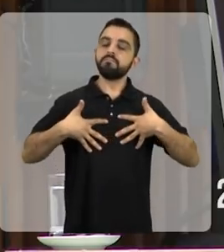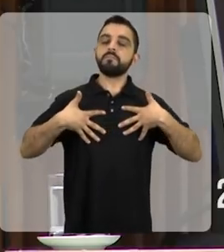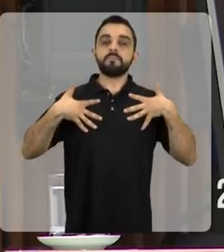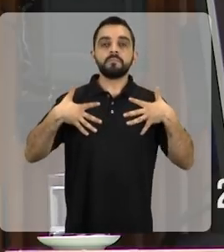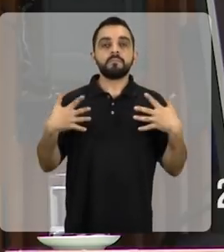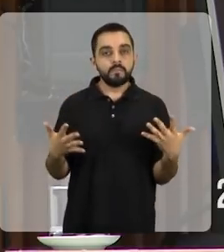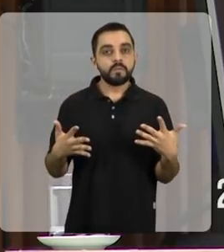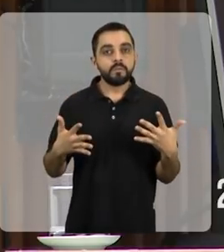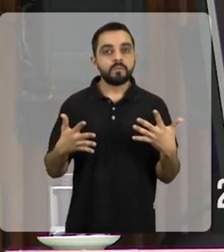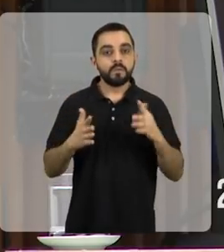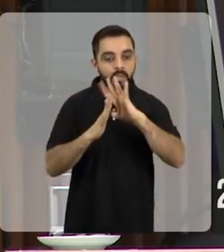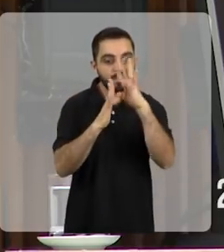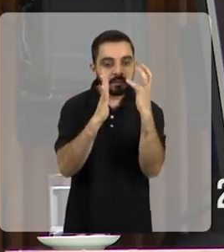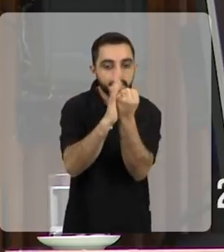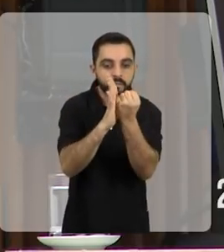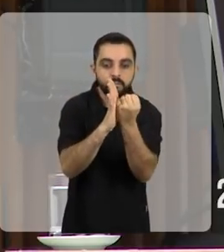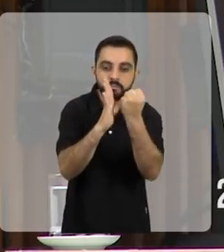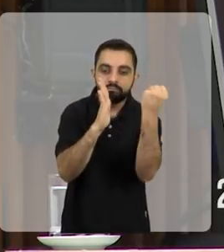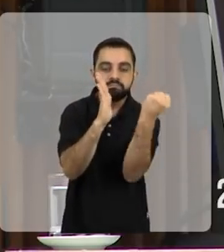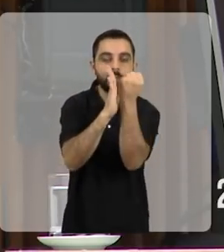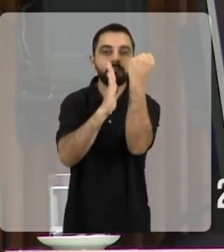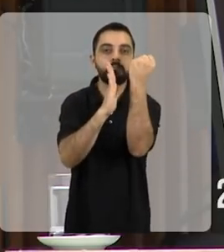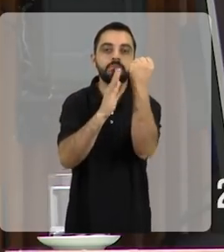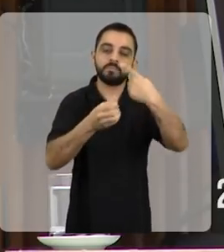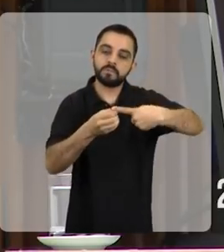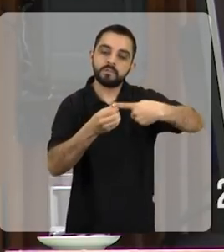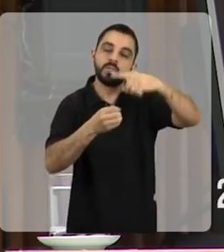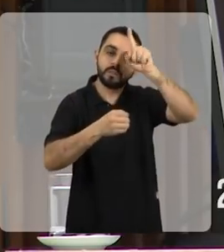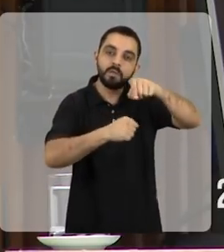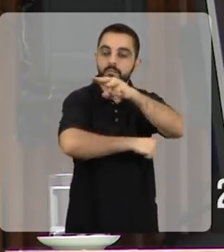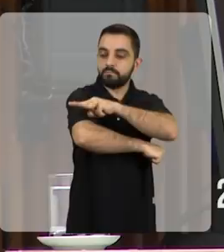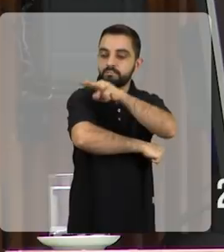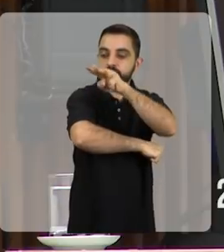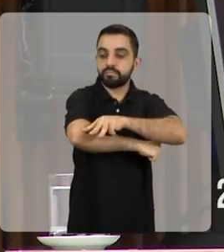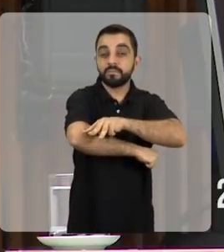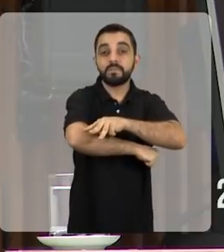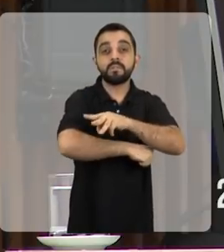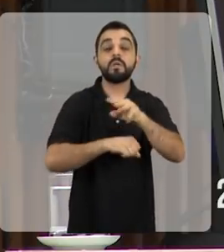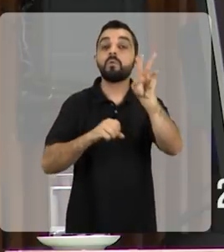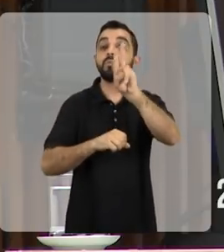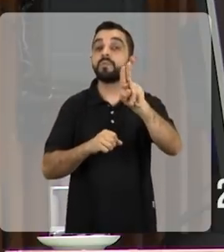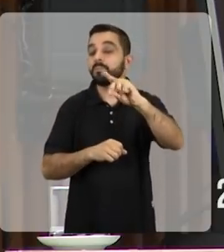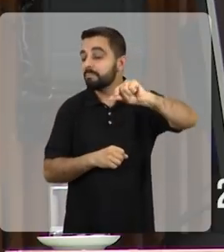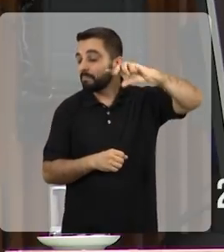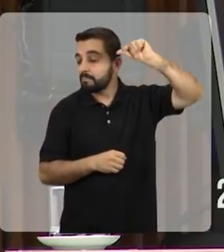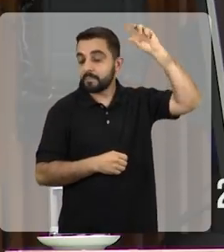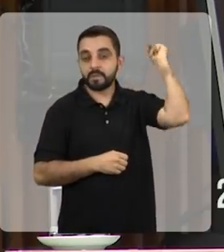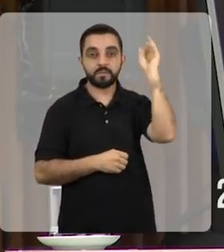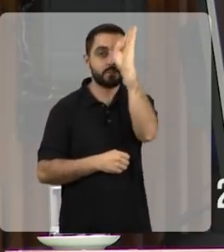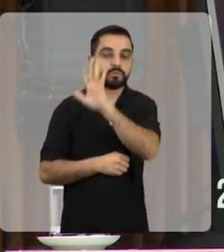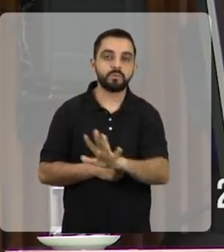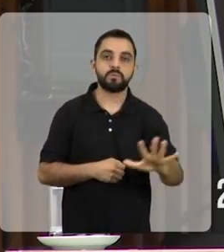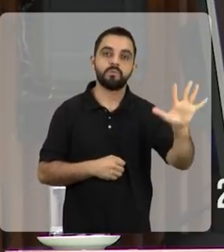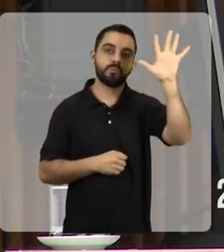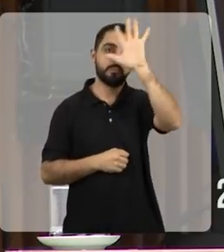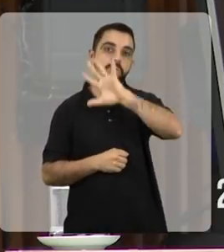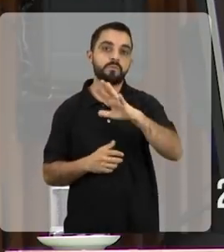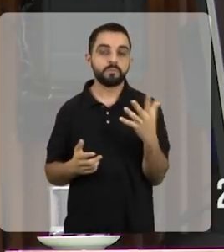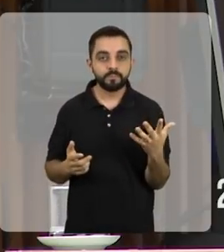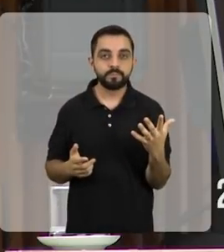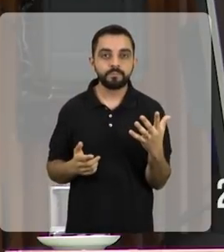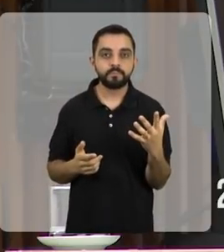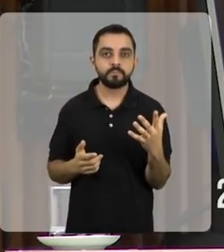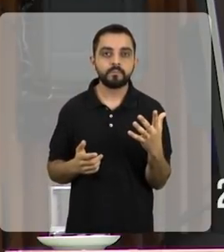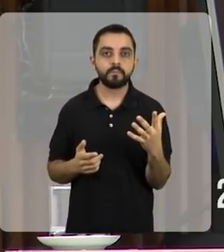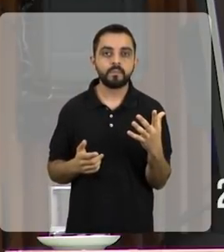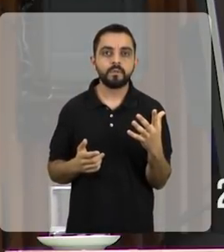símbolo da cidade a nossa universidade que é a mais antiga que a mais antiga do brasil falar portanto das mazelas